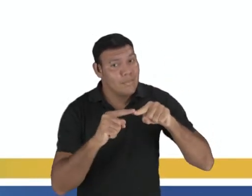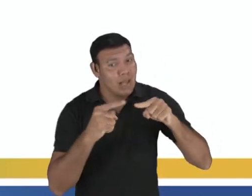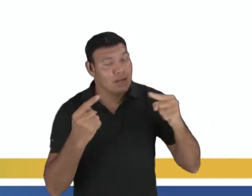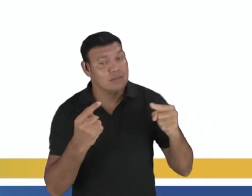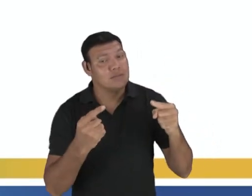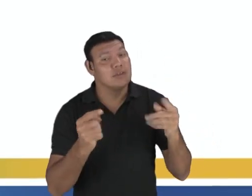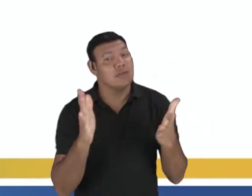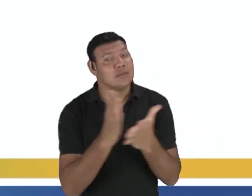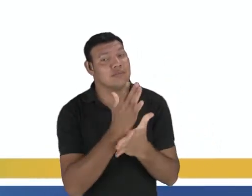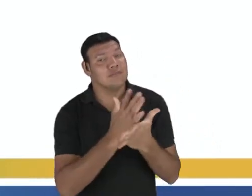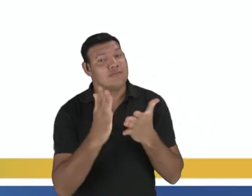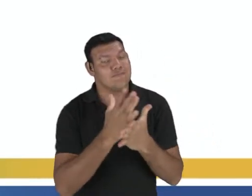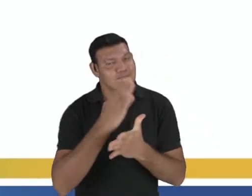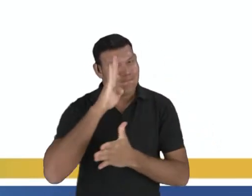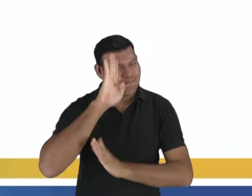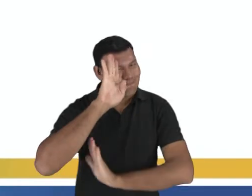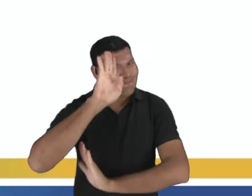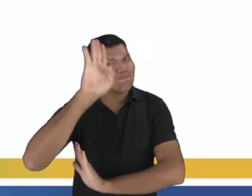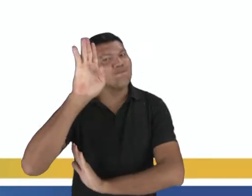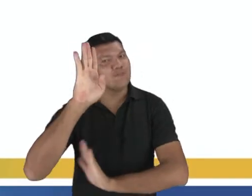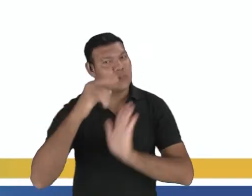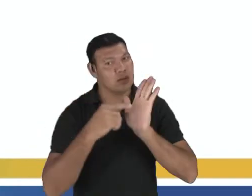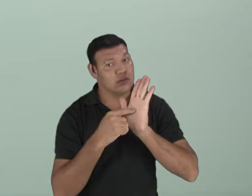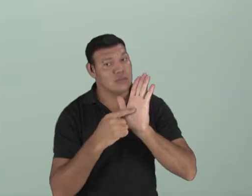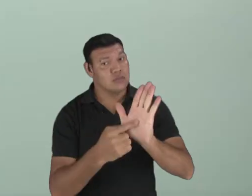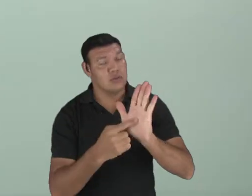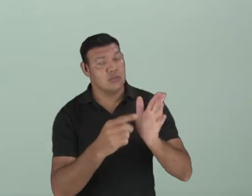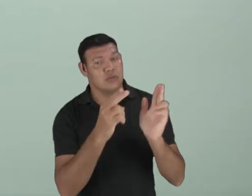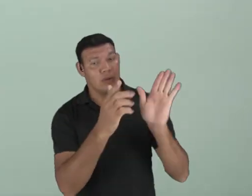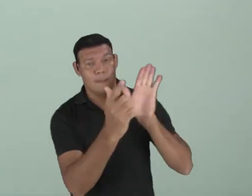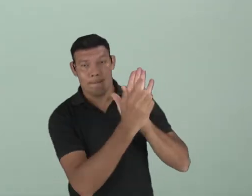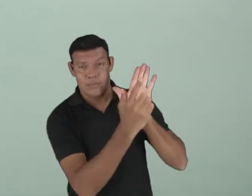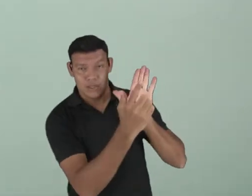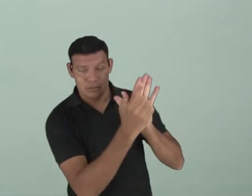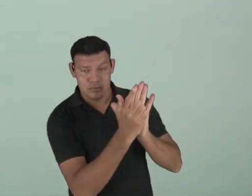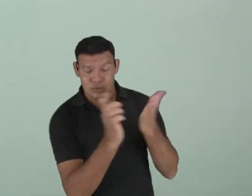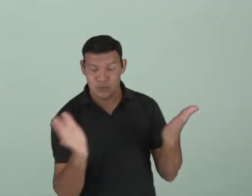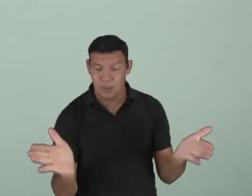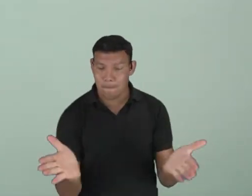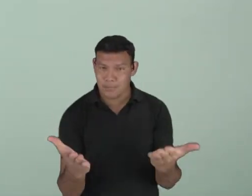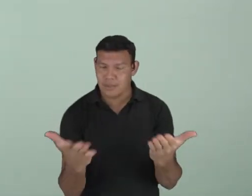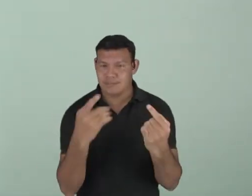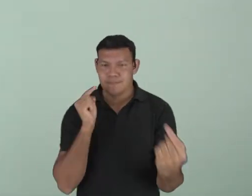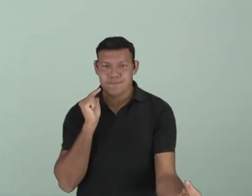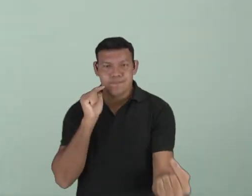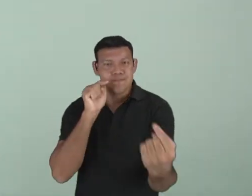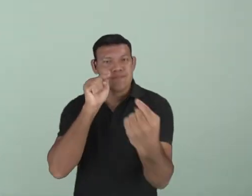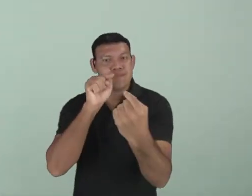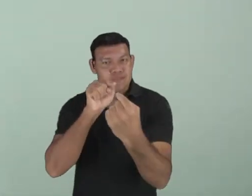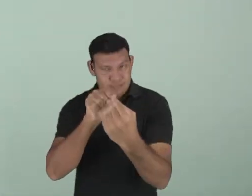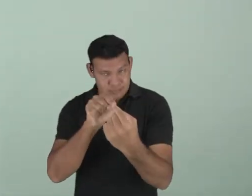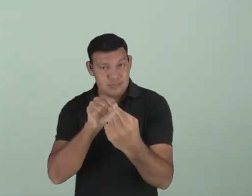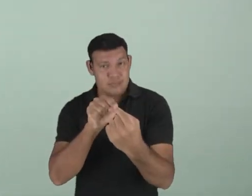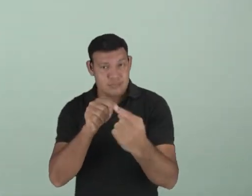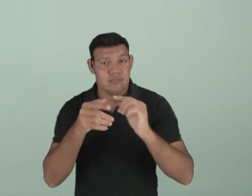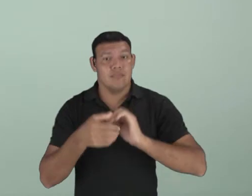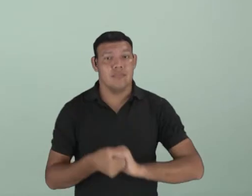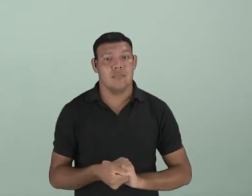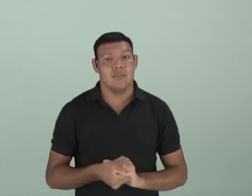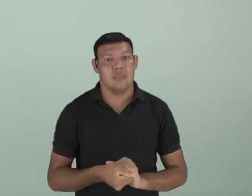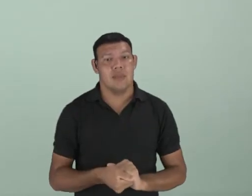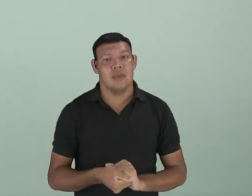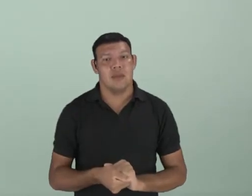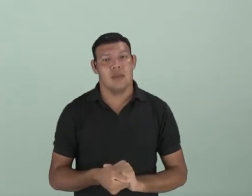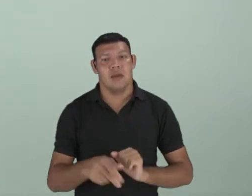se destacam, né, diante do seu papel aí para promover os seus objetivos diante